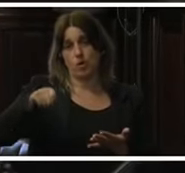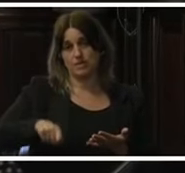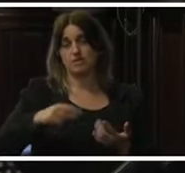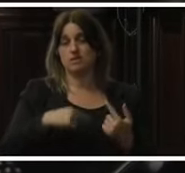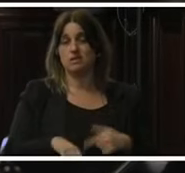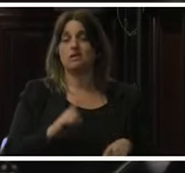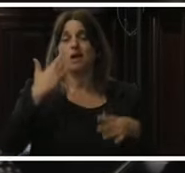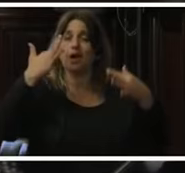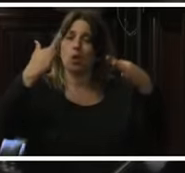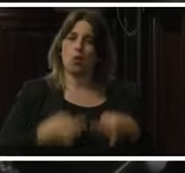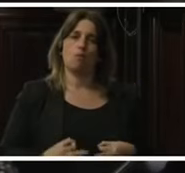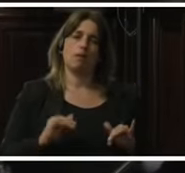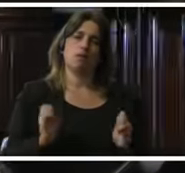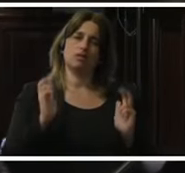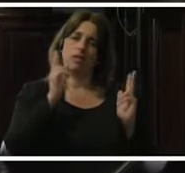gol